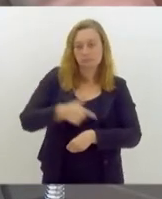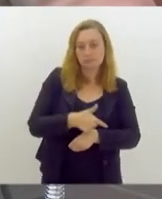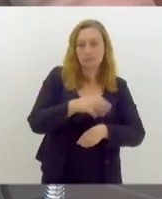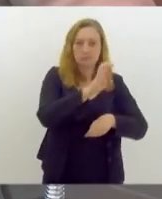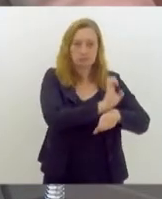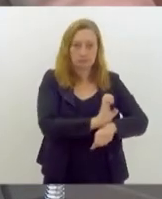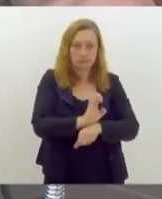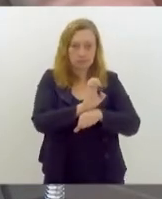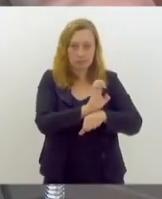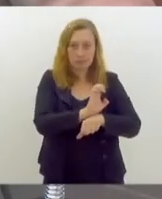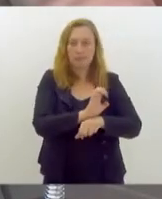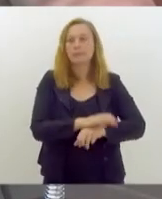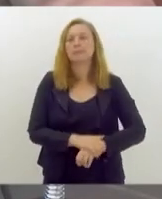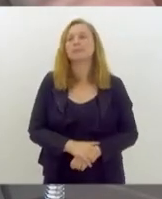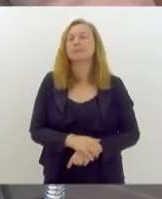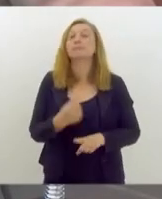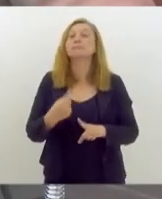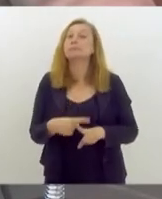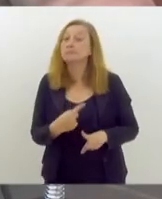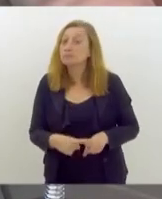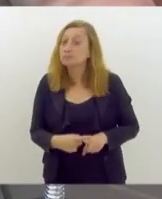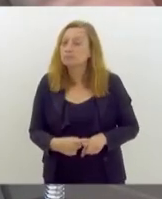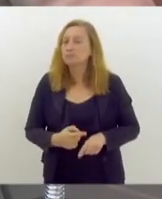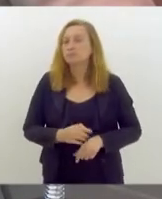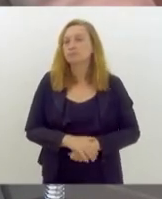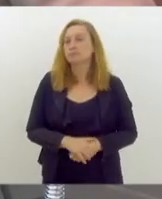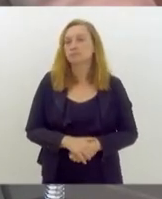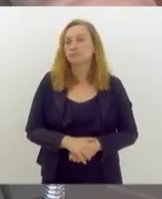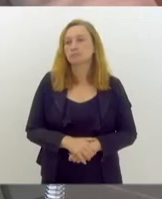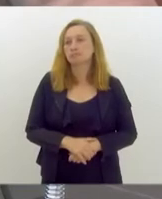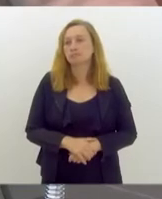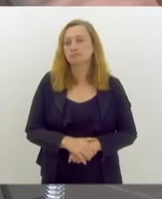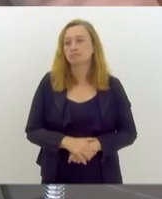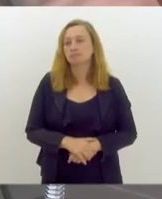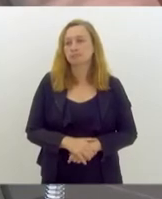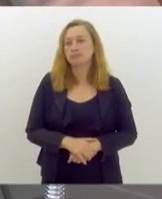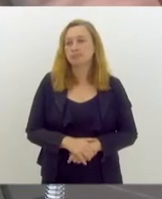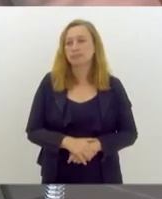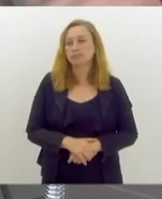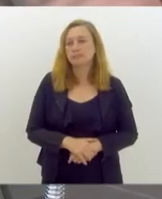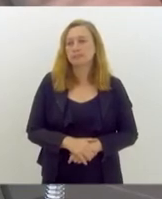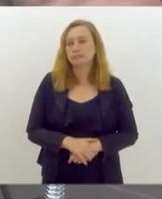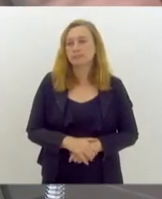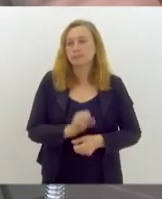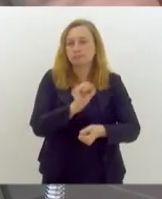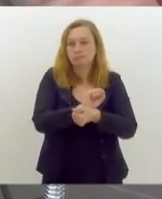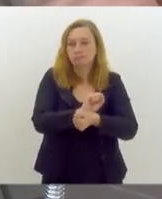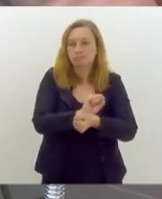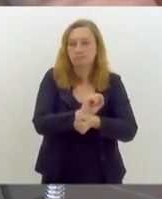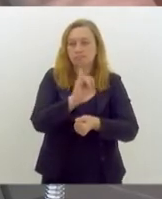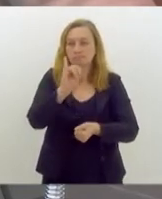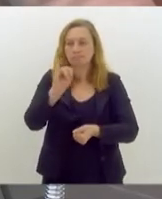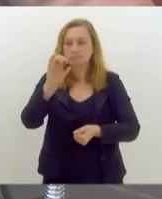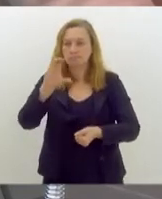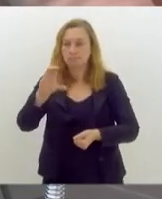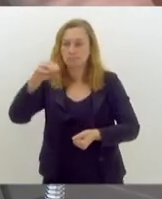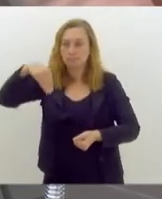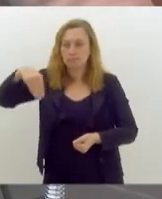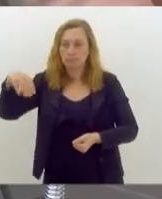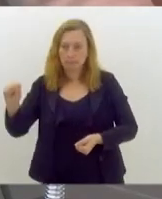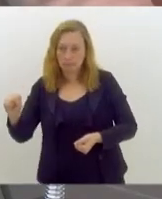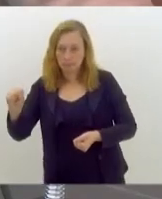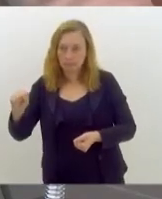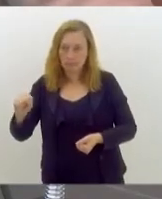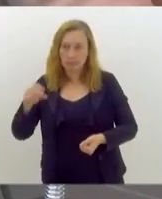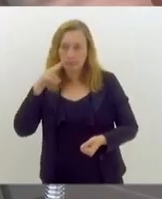Estados porque praticamente Congelou o ICMS e fortaleceu